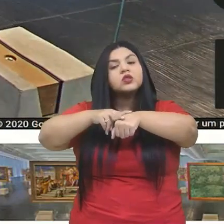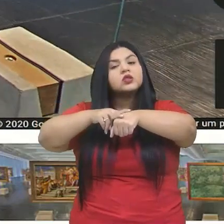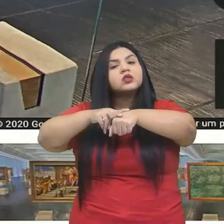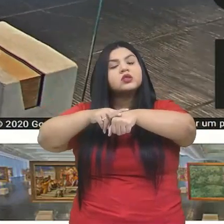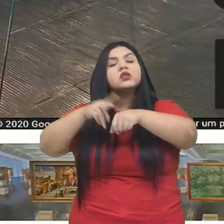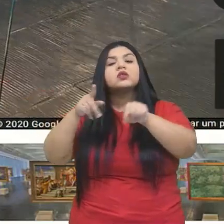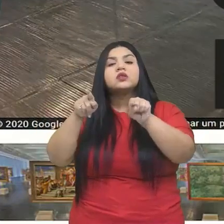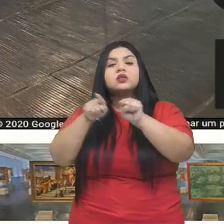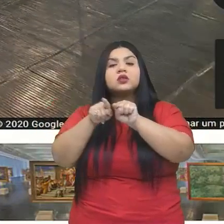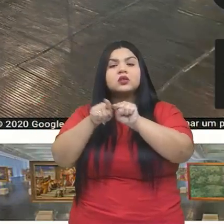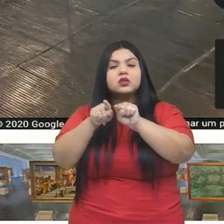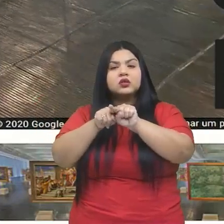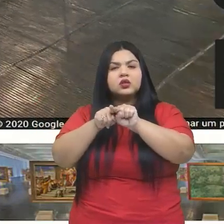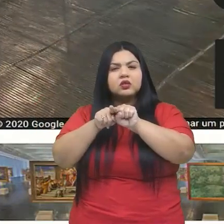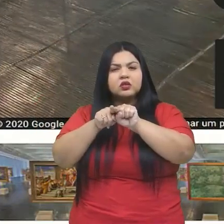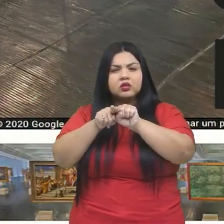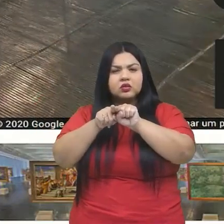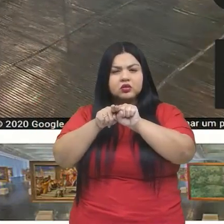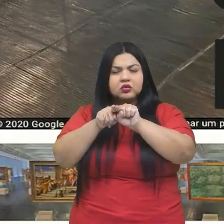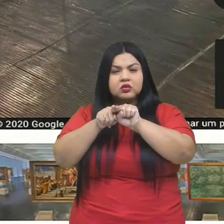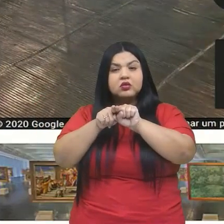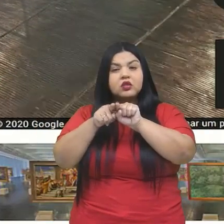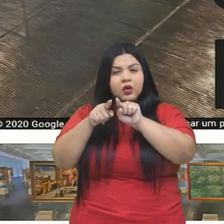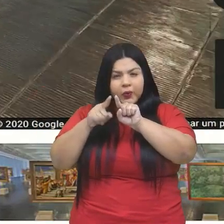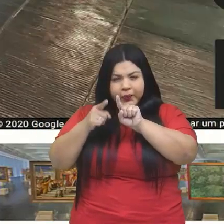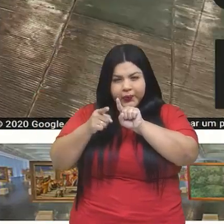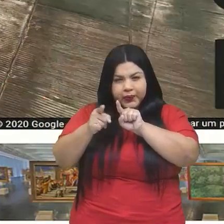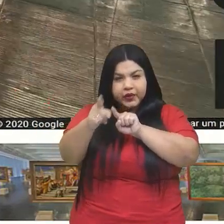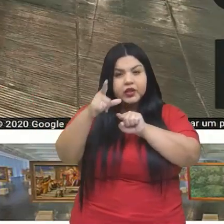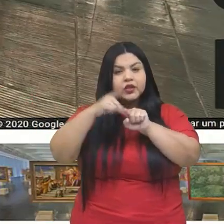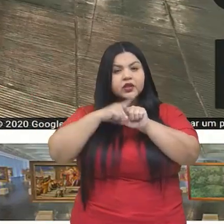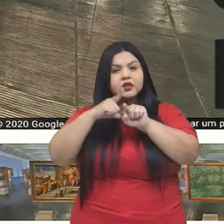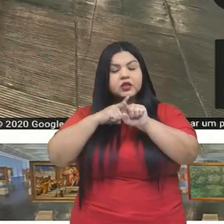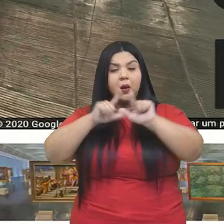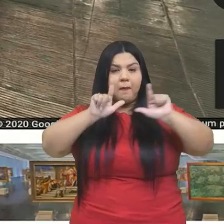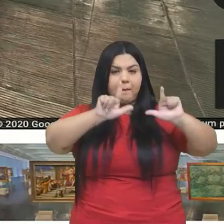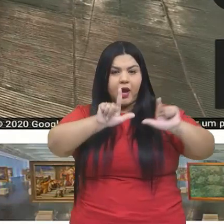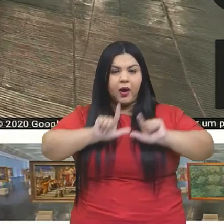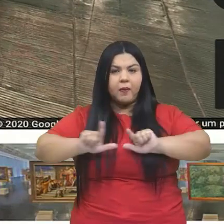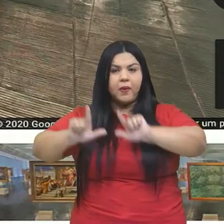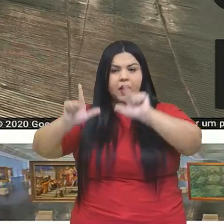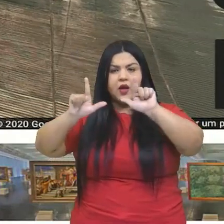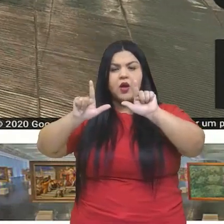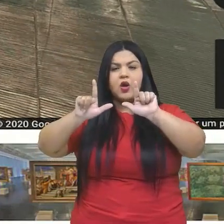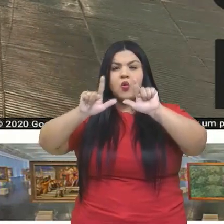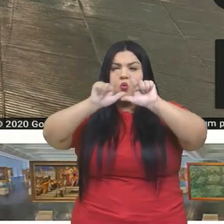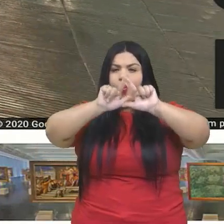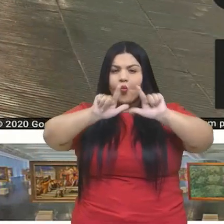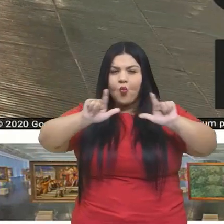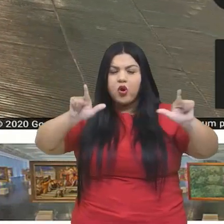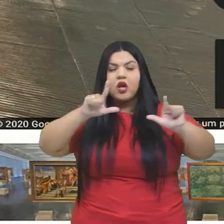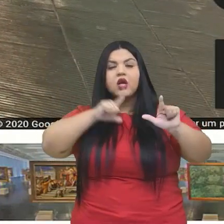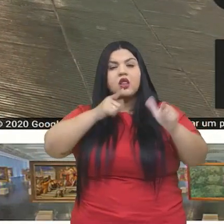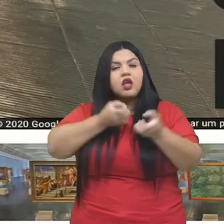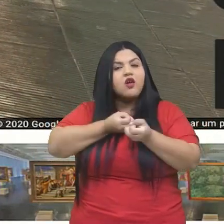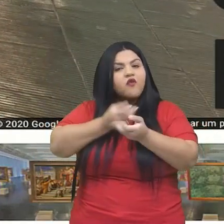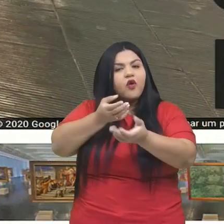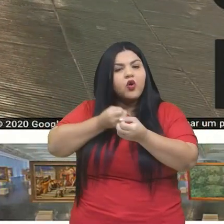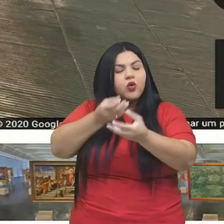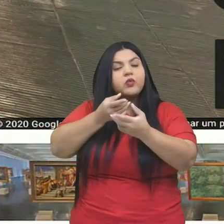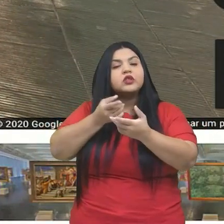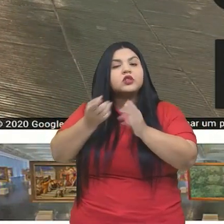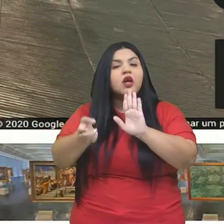aqui no fundo, olha só como eu falei para vocês, nesses papelzinhos aqui em branco tem a informação, né, em relação à